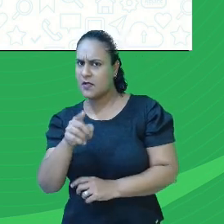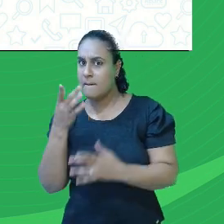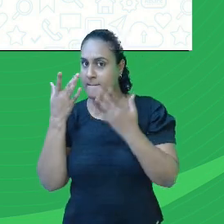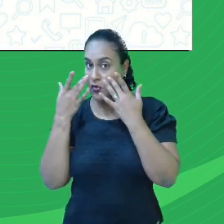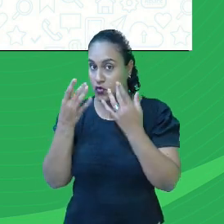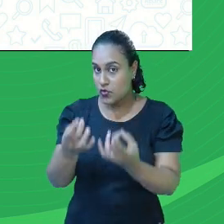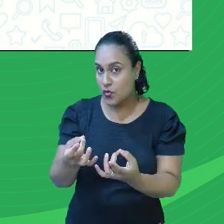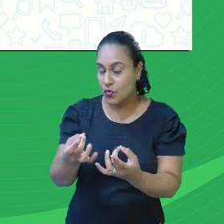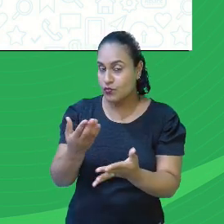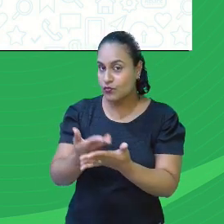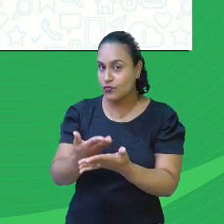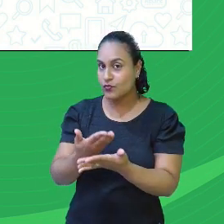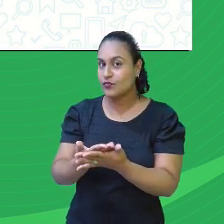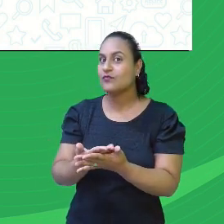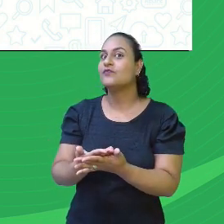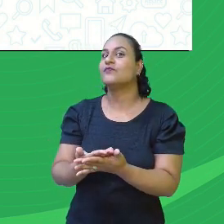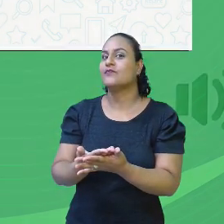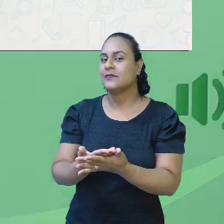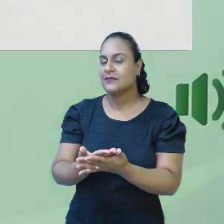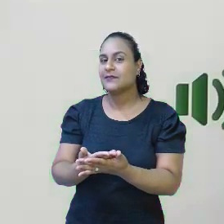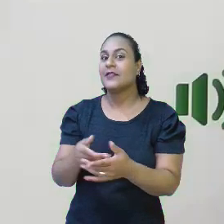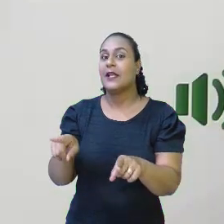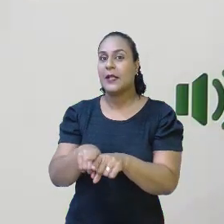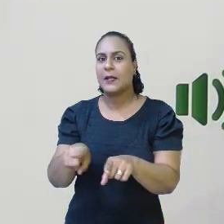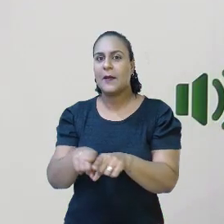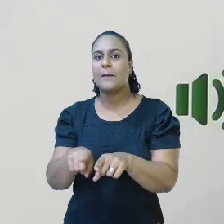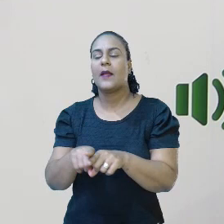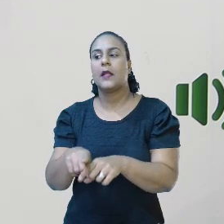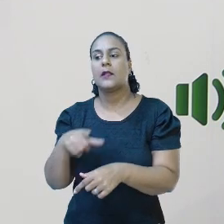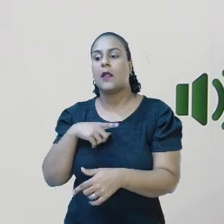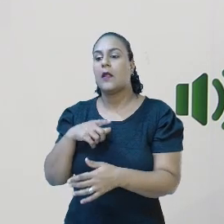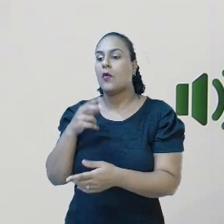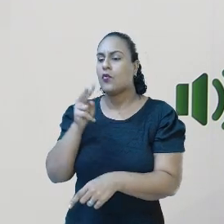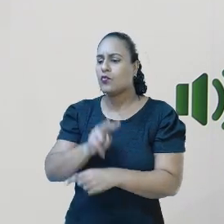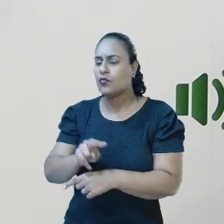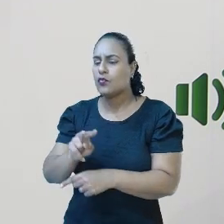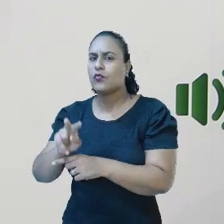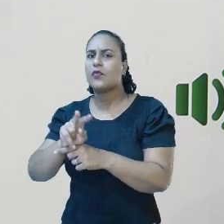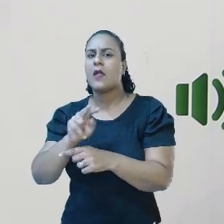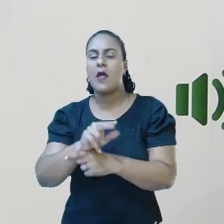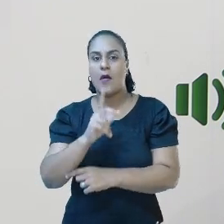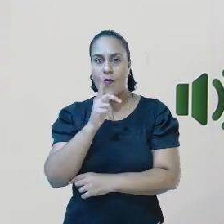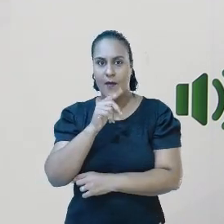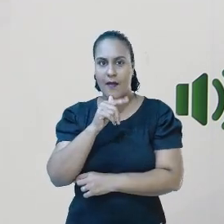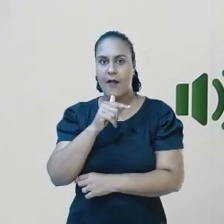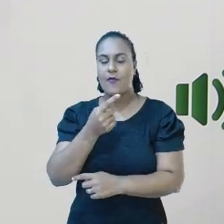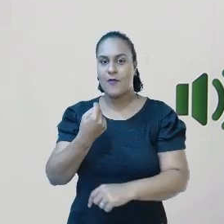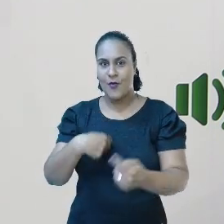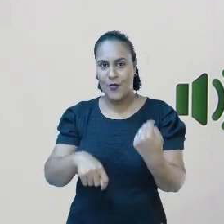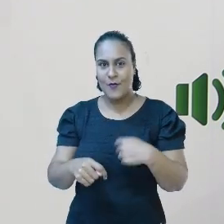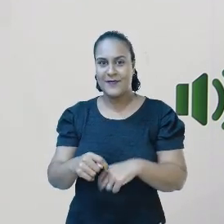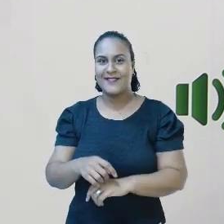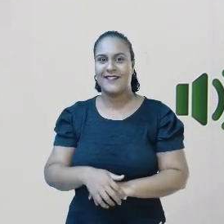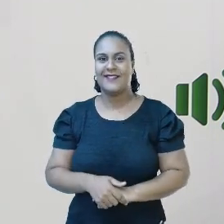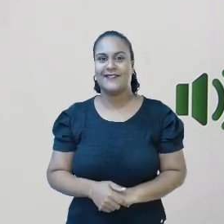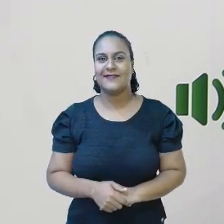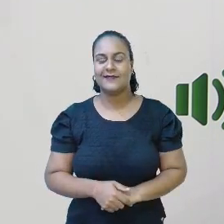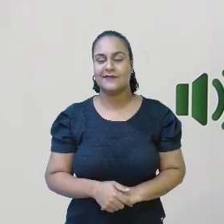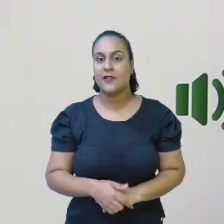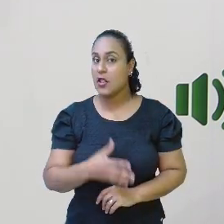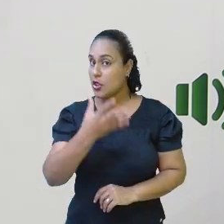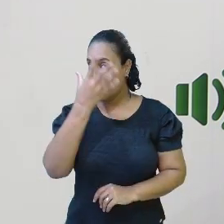você também toma cuidados para economizar a água. Beleza, gente?